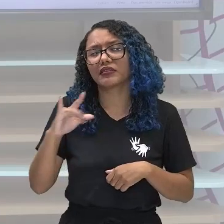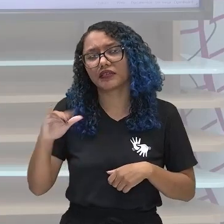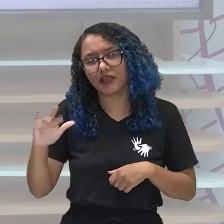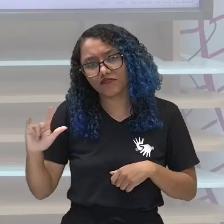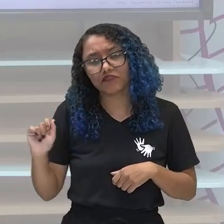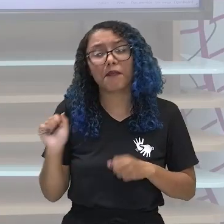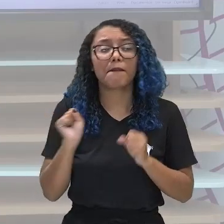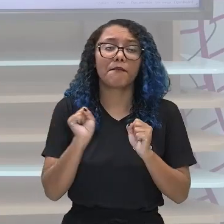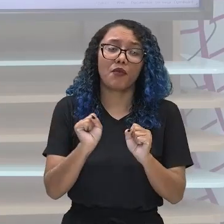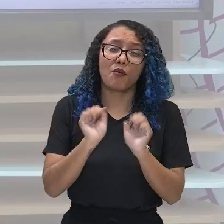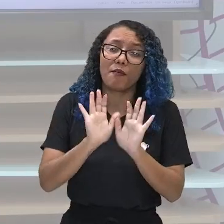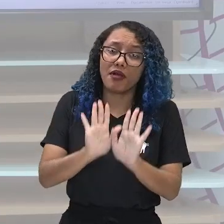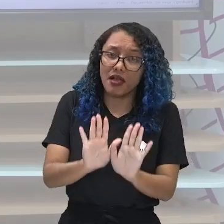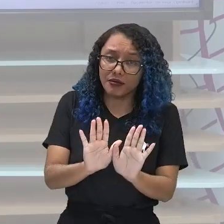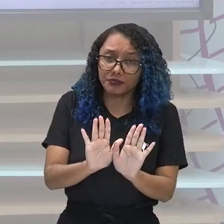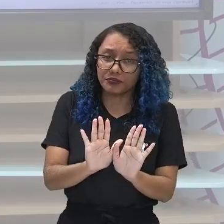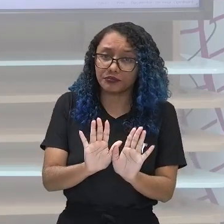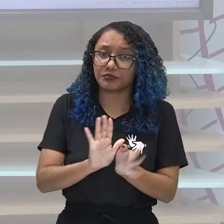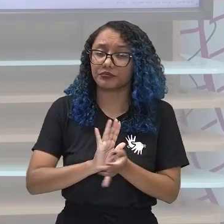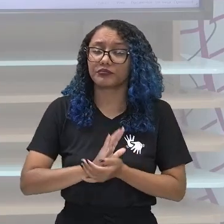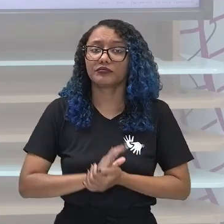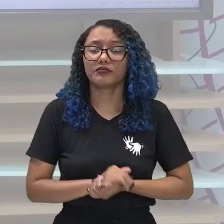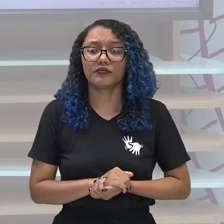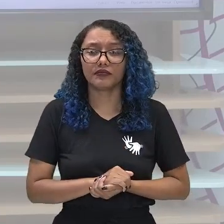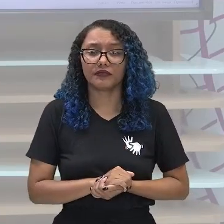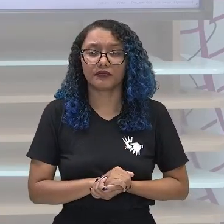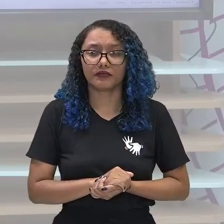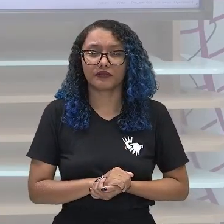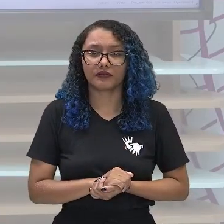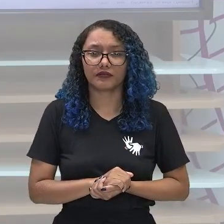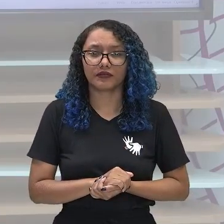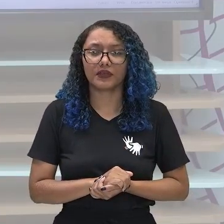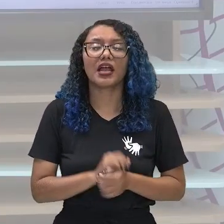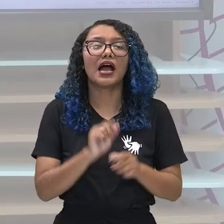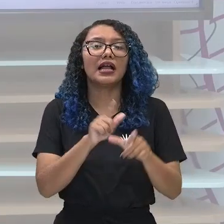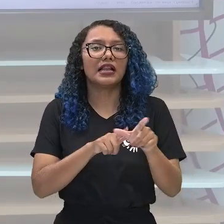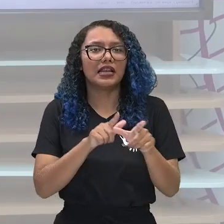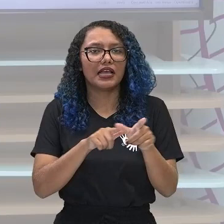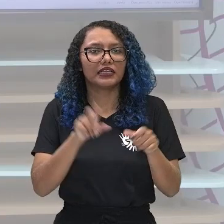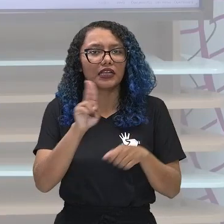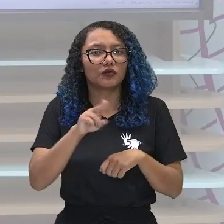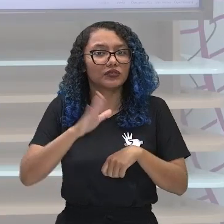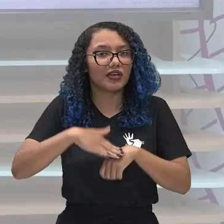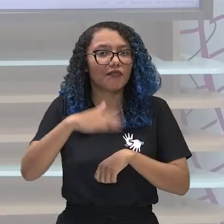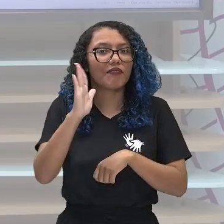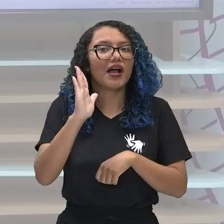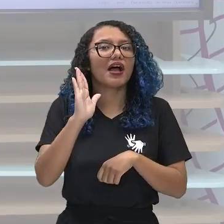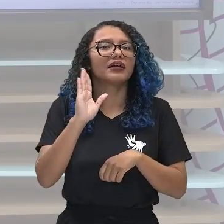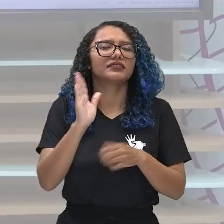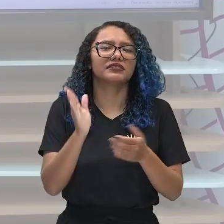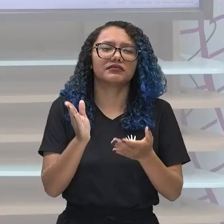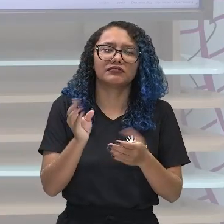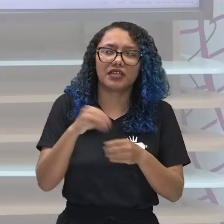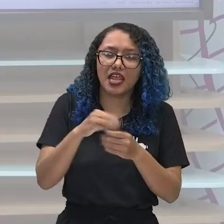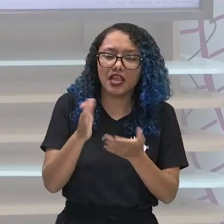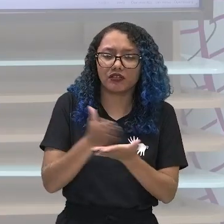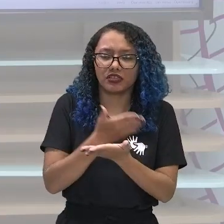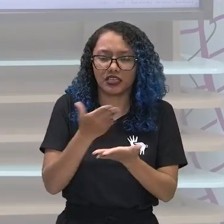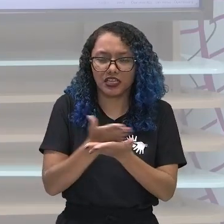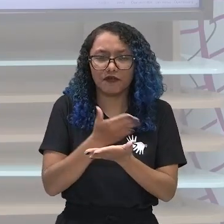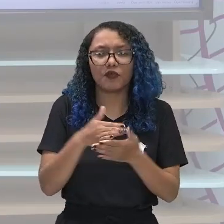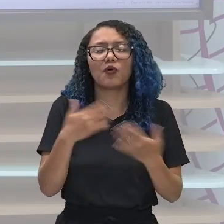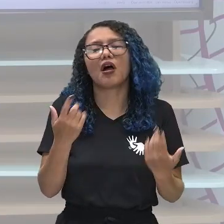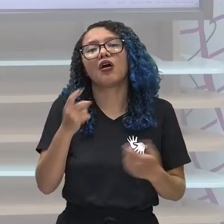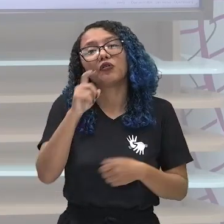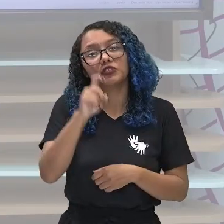alfabeto. Porém, as letras mais utilizadas nos nossos livros é x